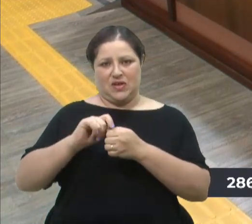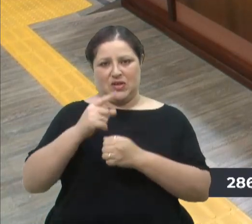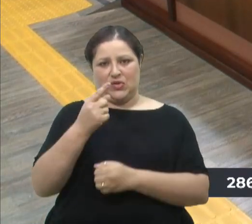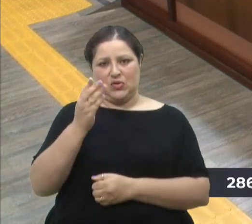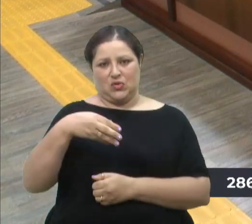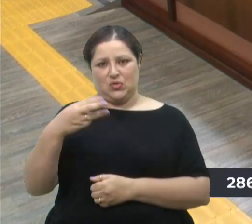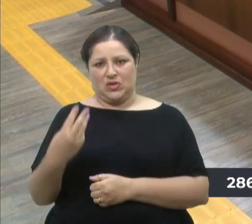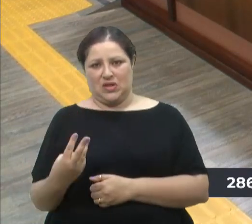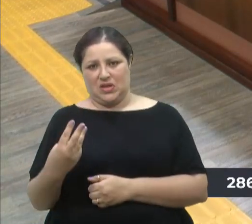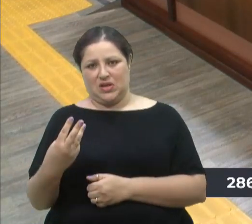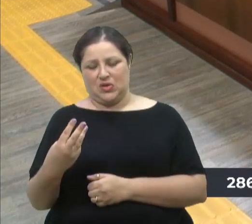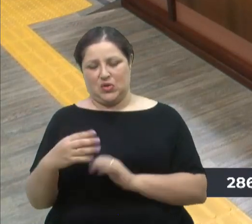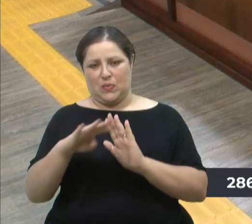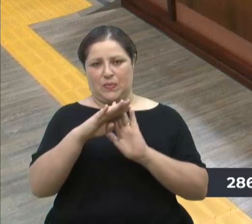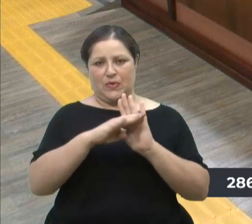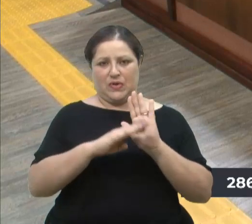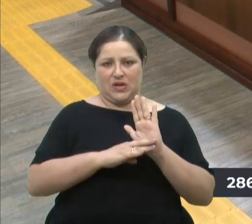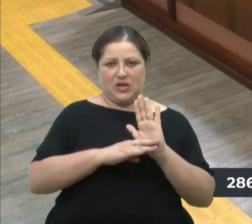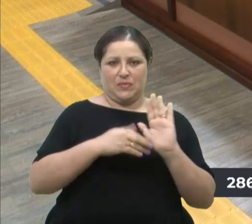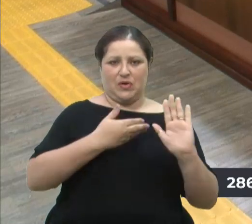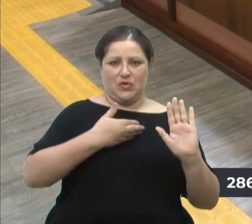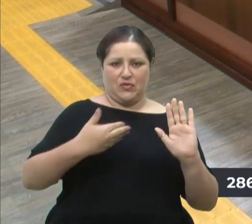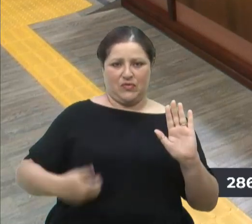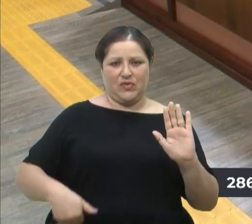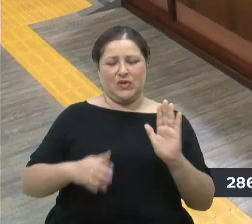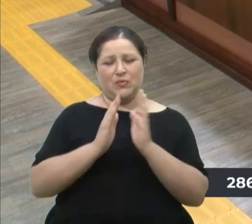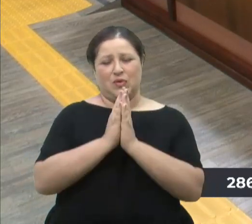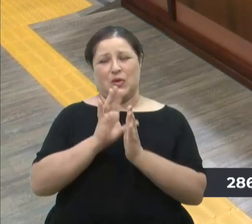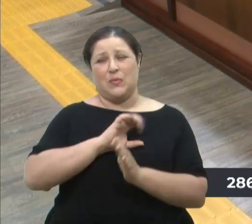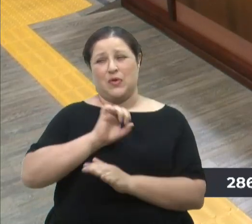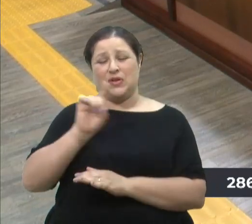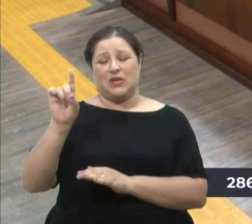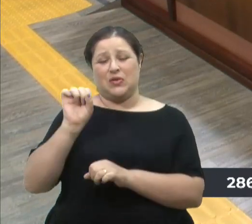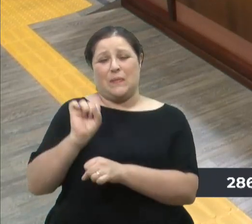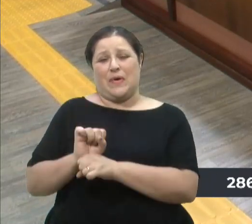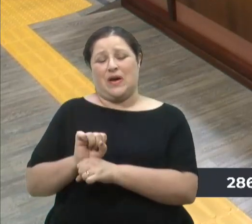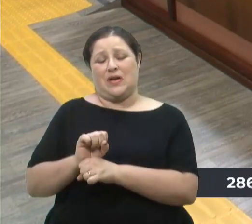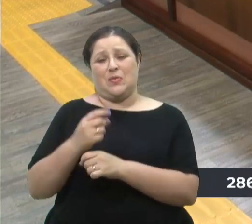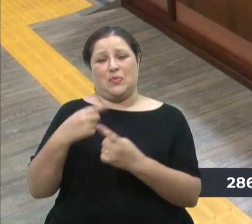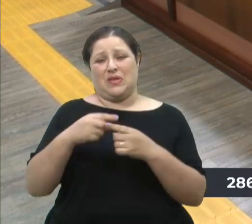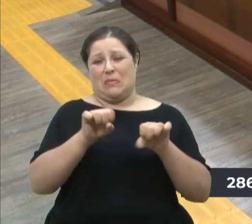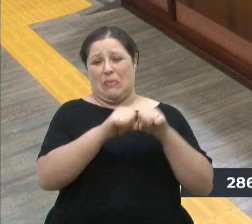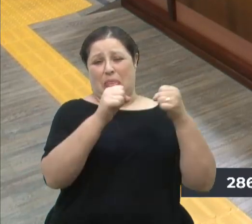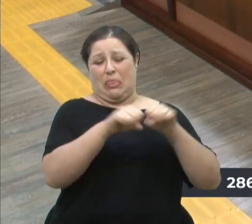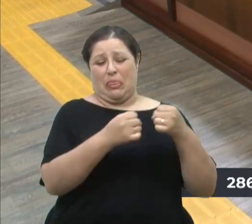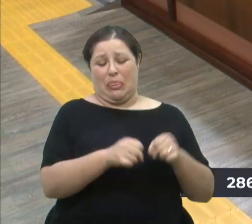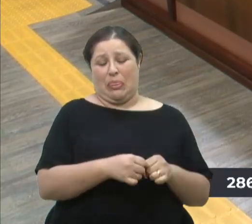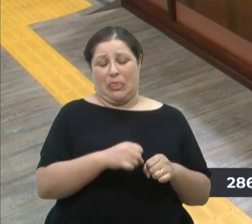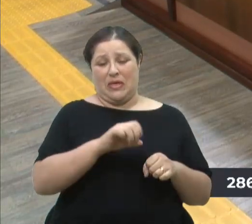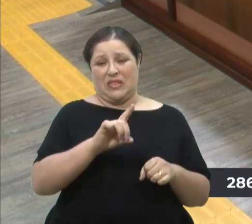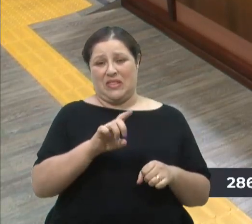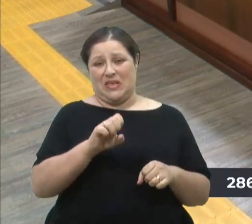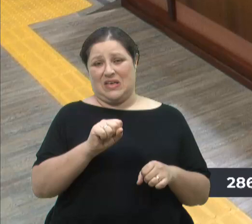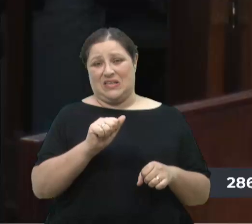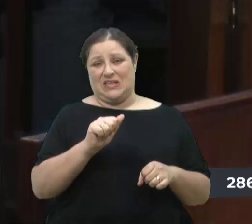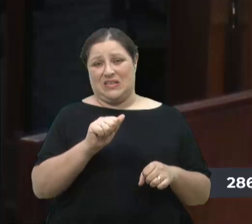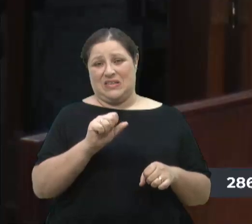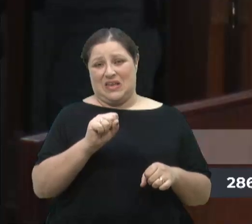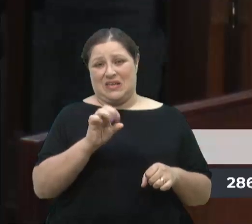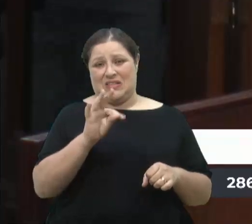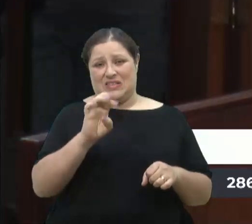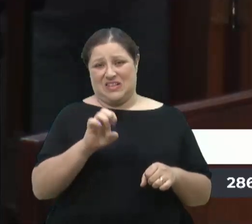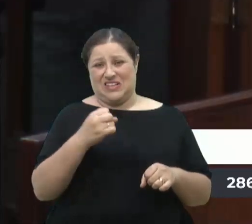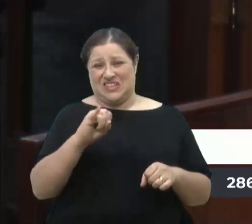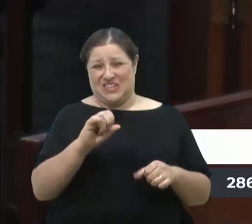de governo então pelo amor de Deus que pare porque o desastre é tão grande que se ele cumprir todo o programa de governo ele vai